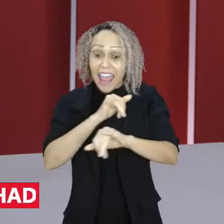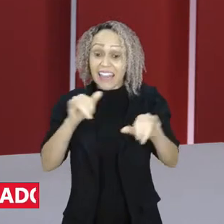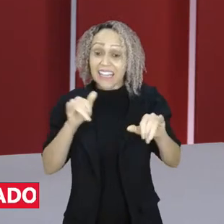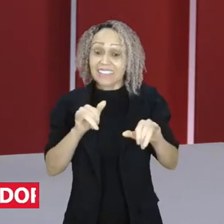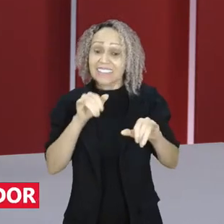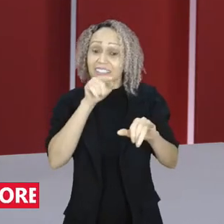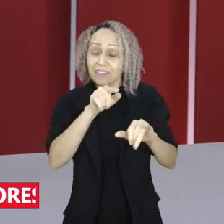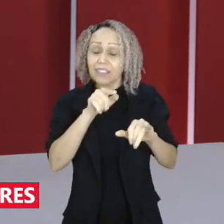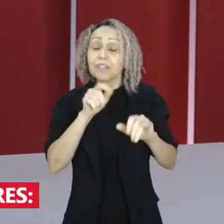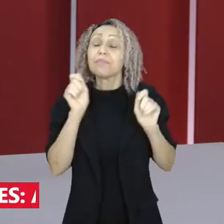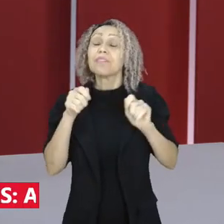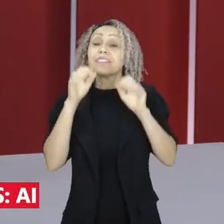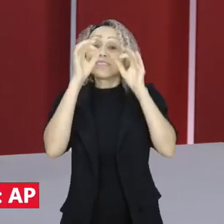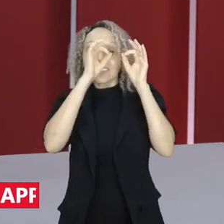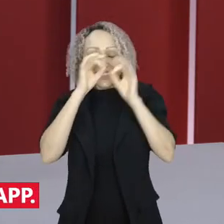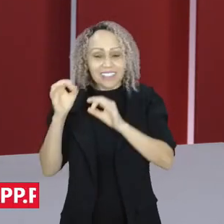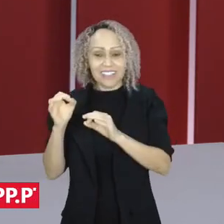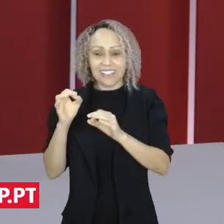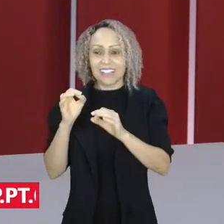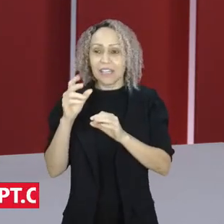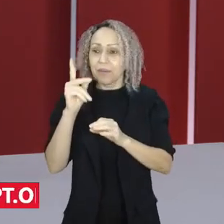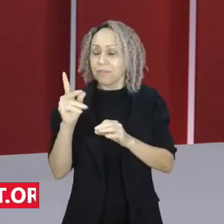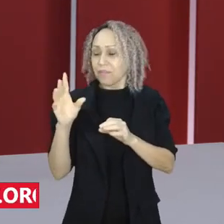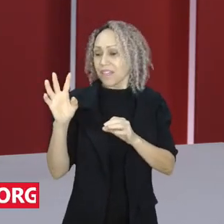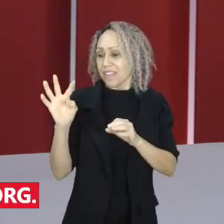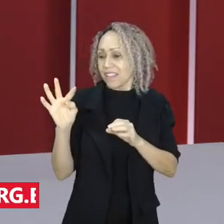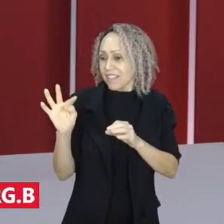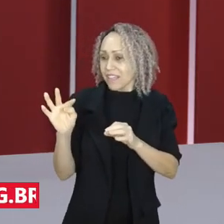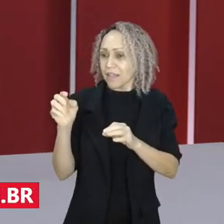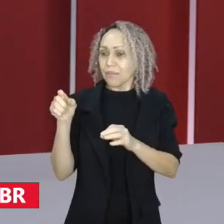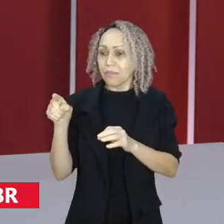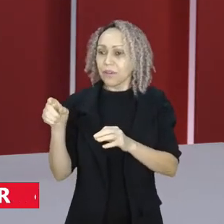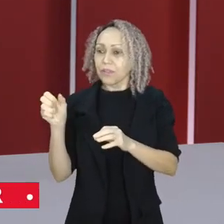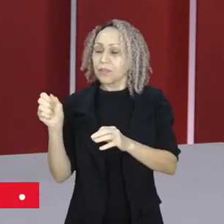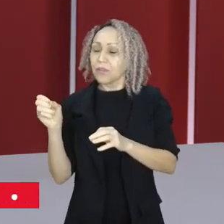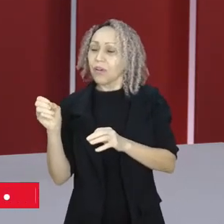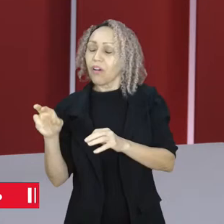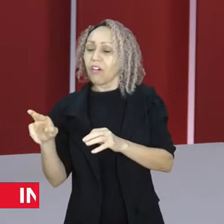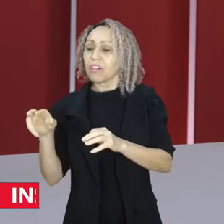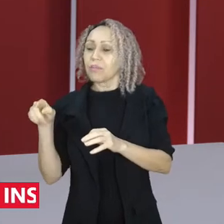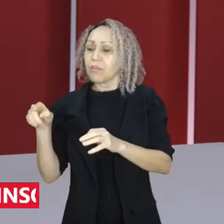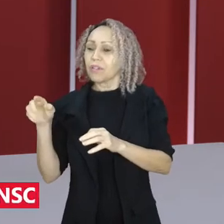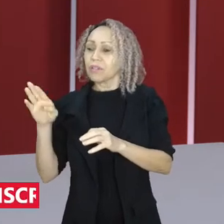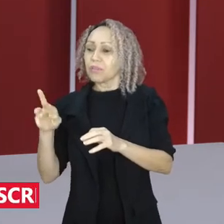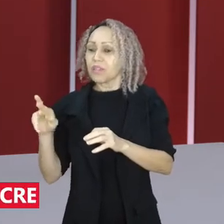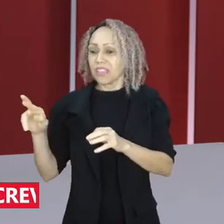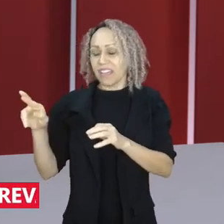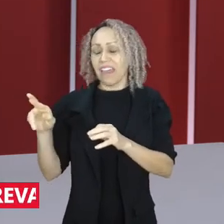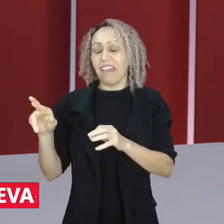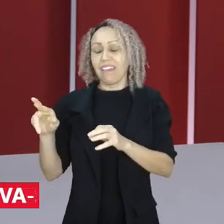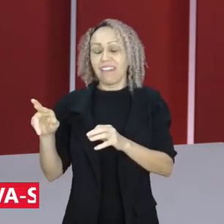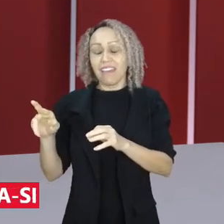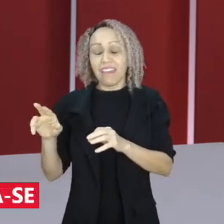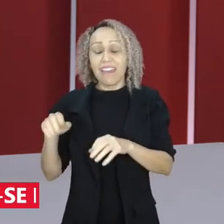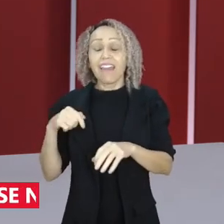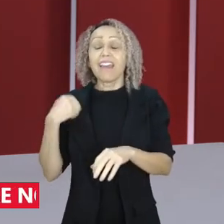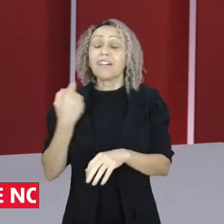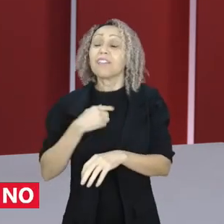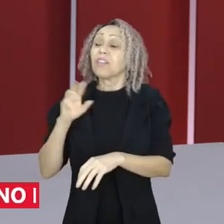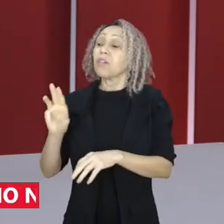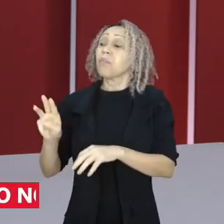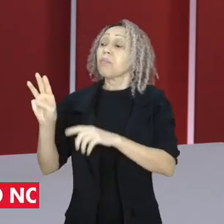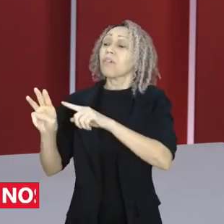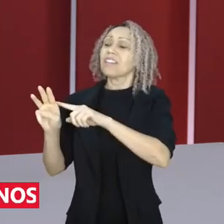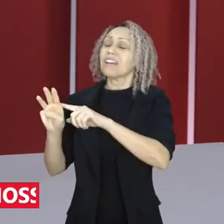você acompanha em pt.org.br que é o nosso portal de notícias na web passe todos os dias por lá